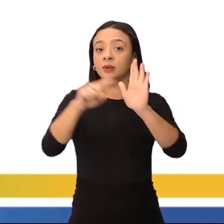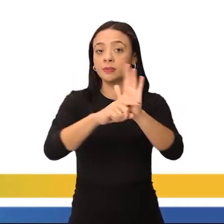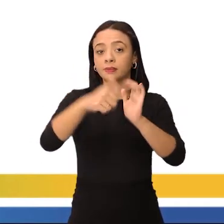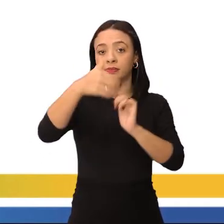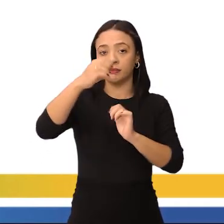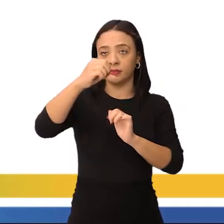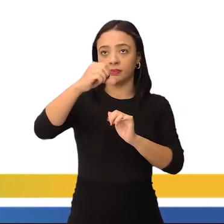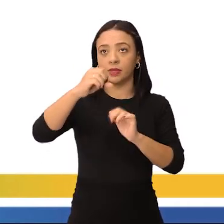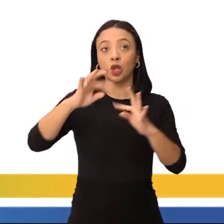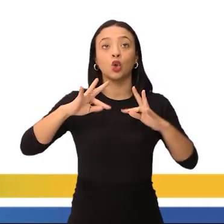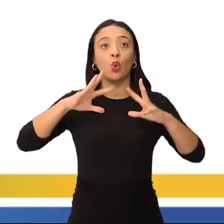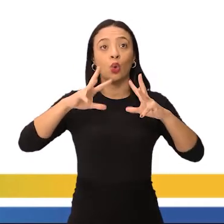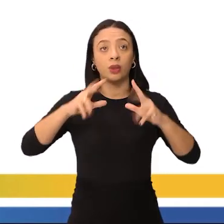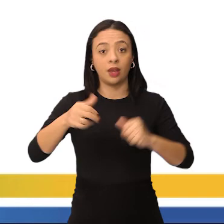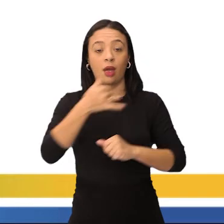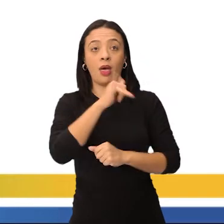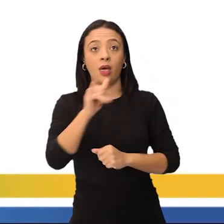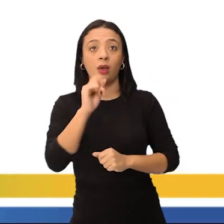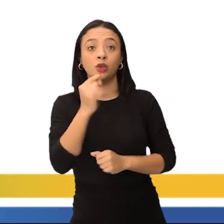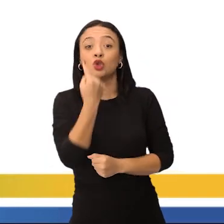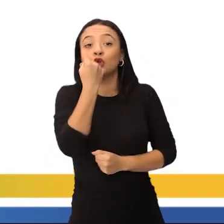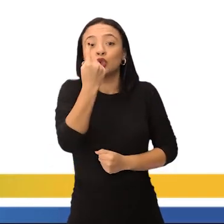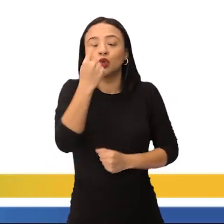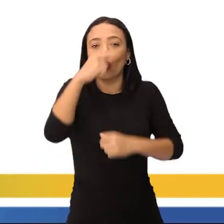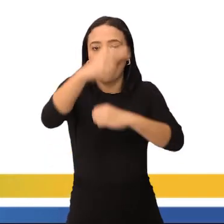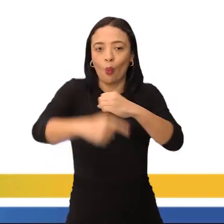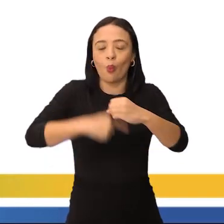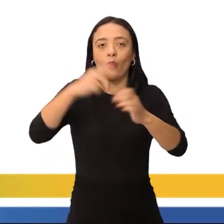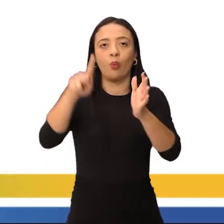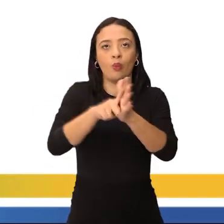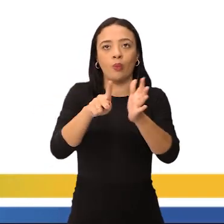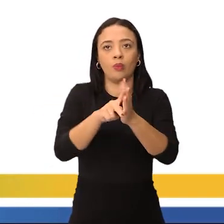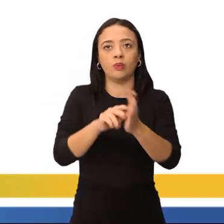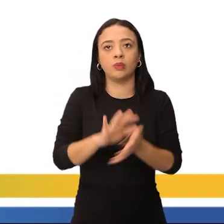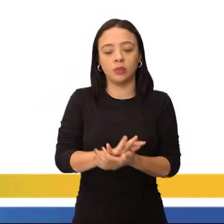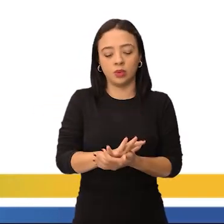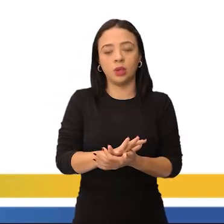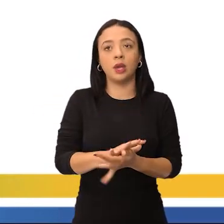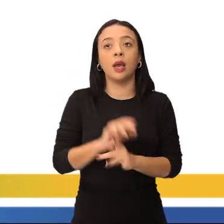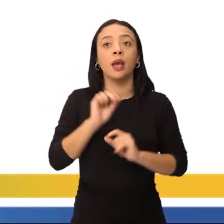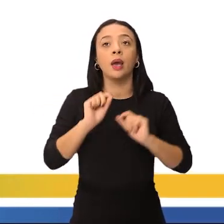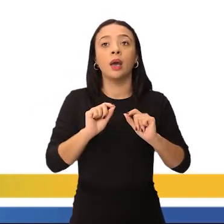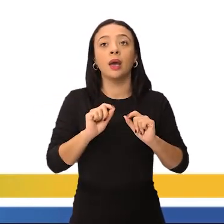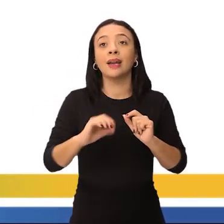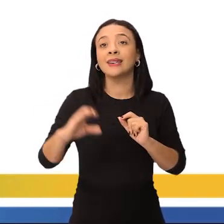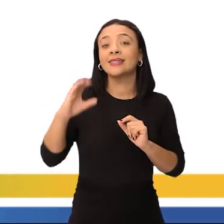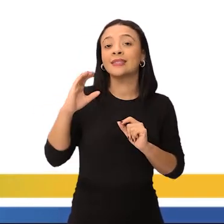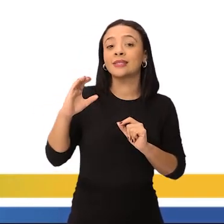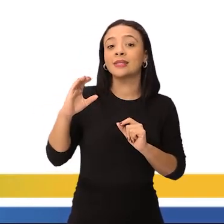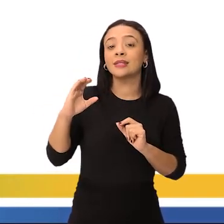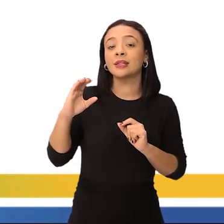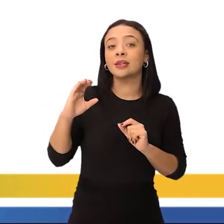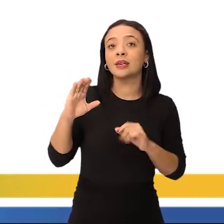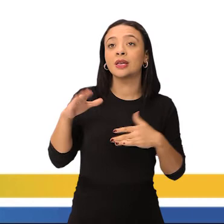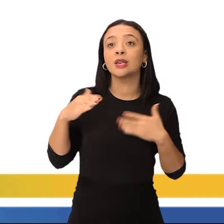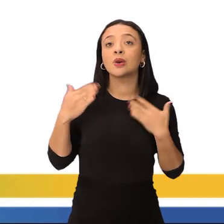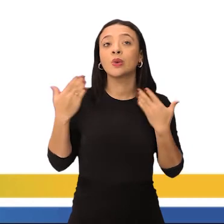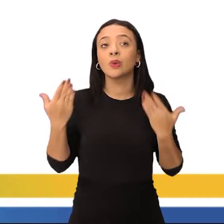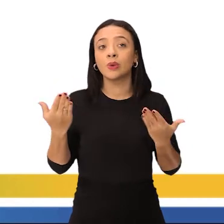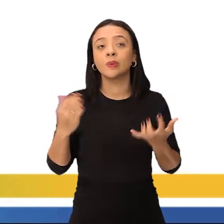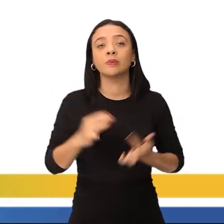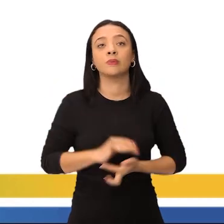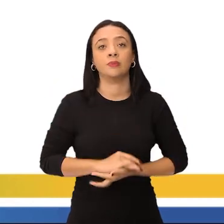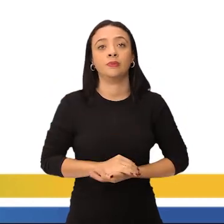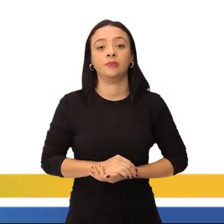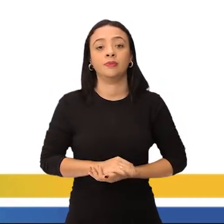total dos elétrons de um átomo de Cobalto em valor absoluto em cena que é o corpo já disse aqui